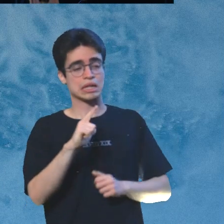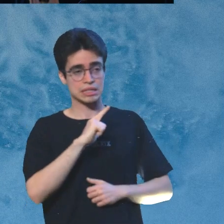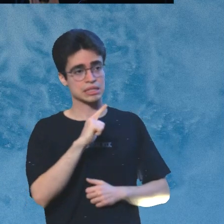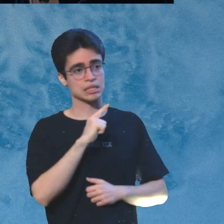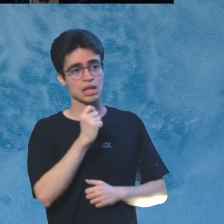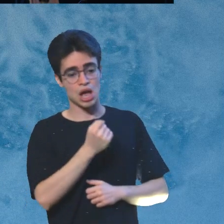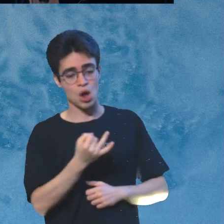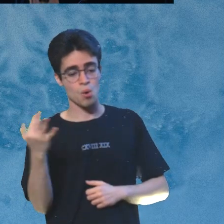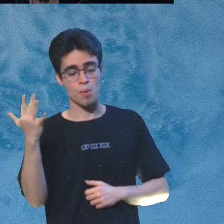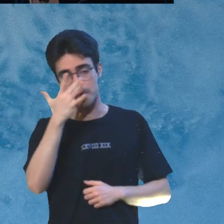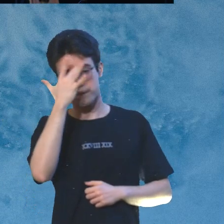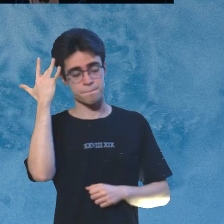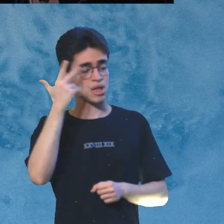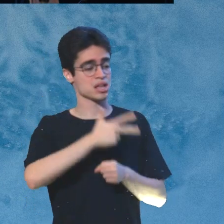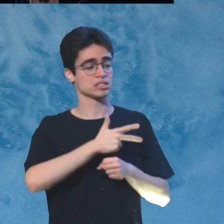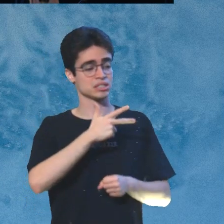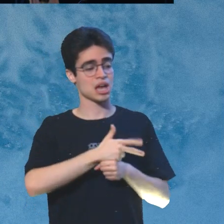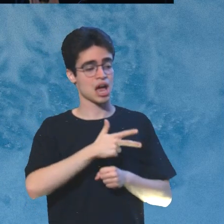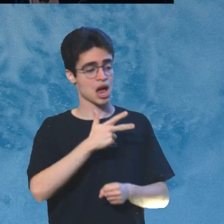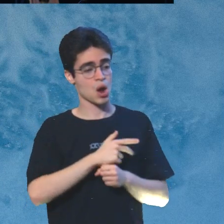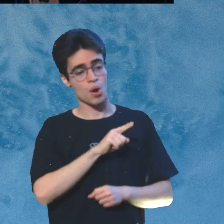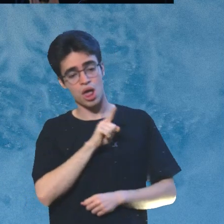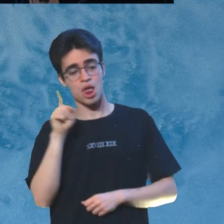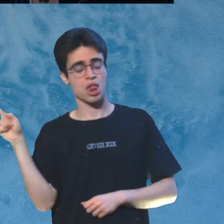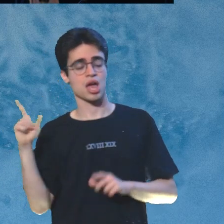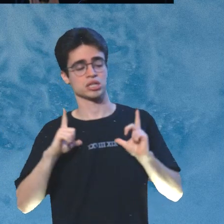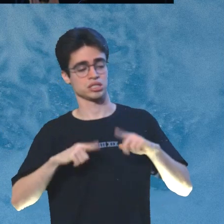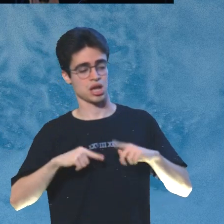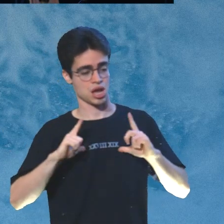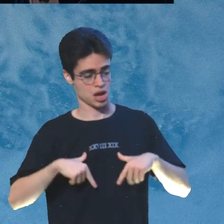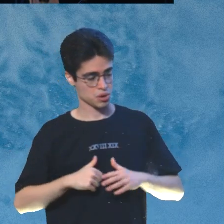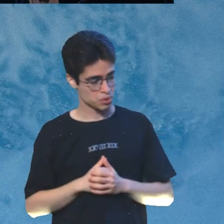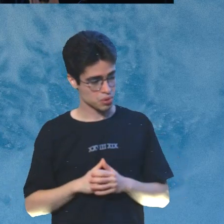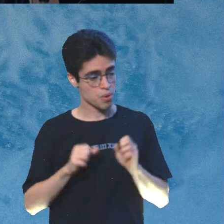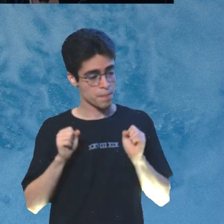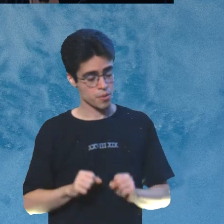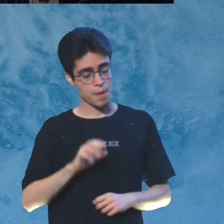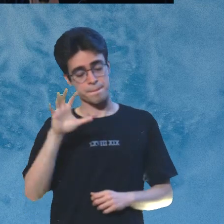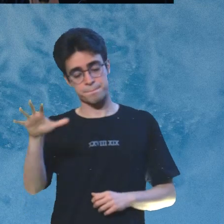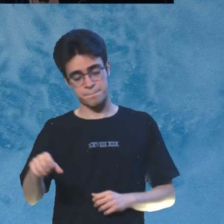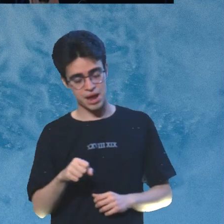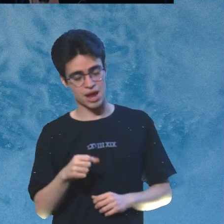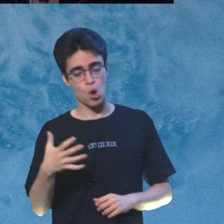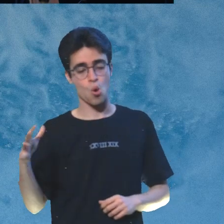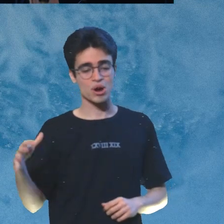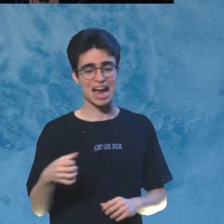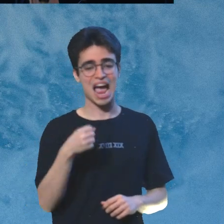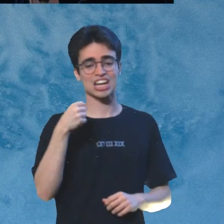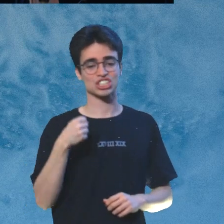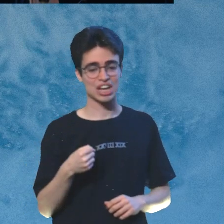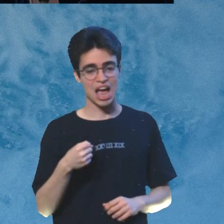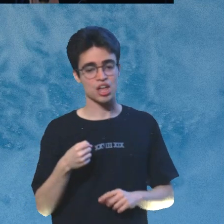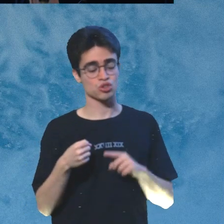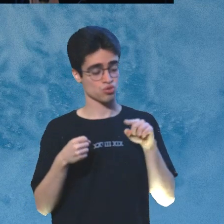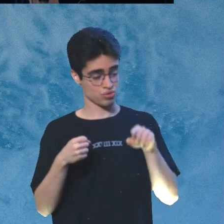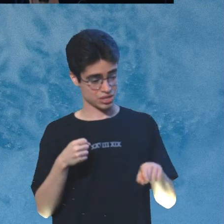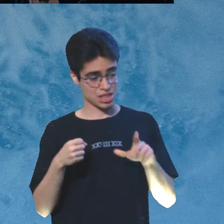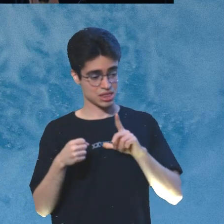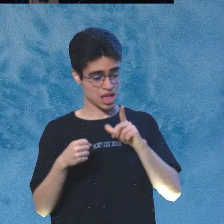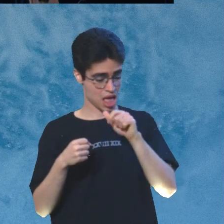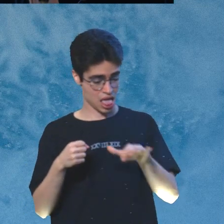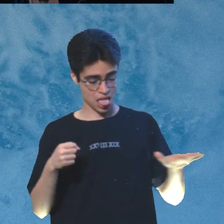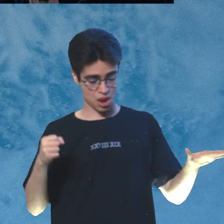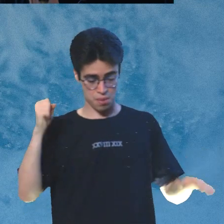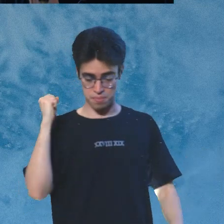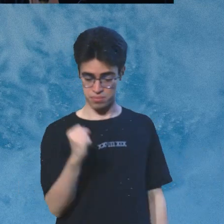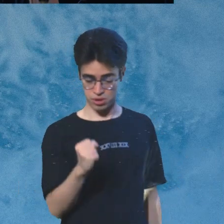alguns dos anciãos de Israel. Pegue também o cajado com o qual você feriu o rio